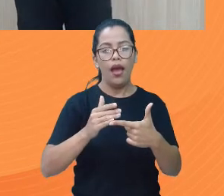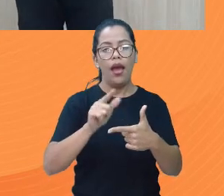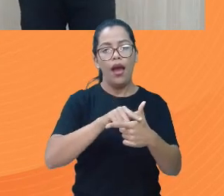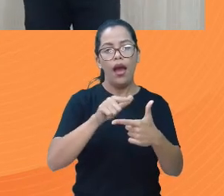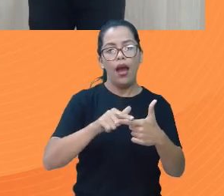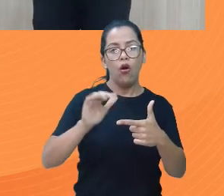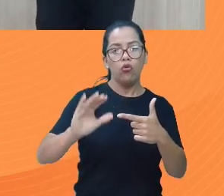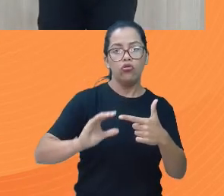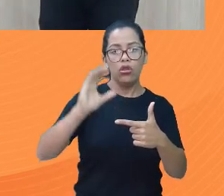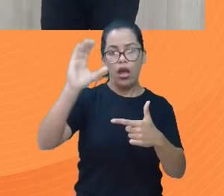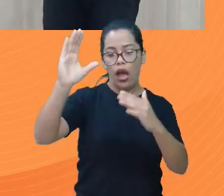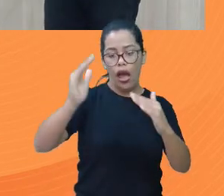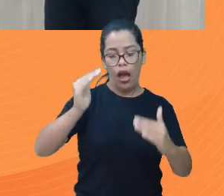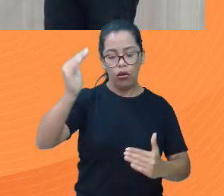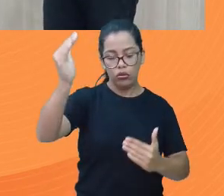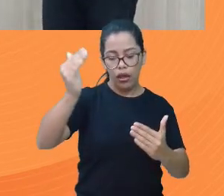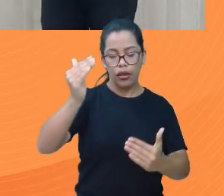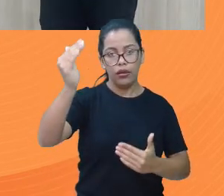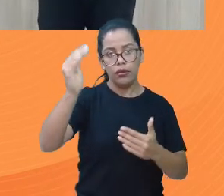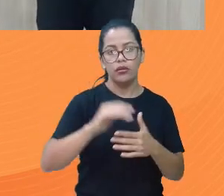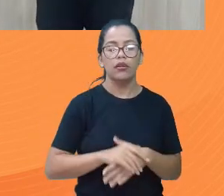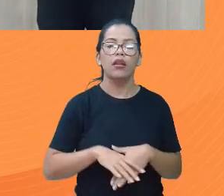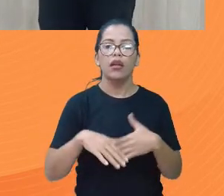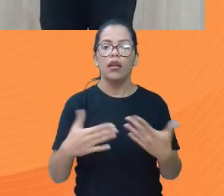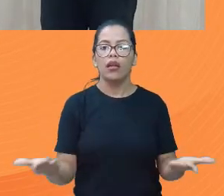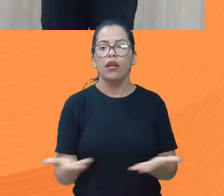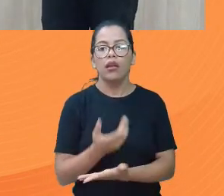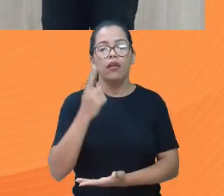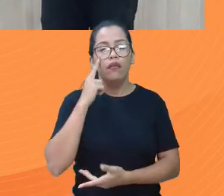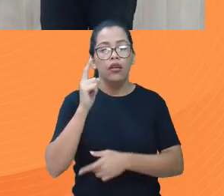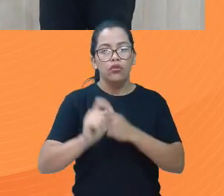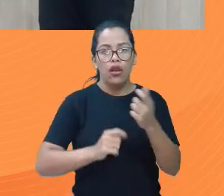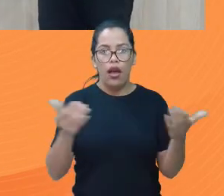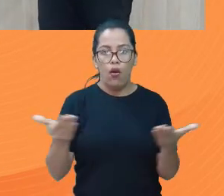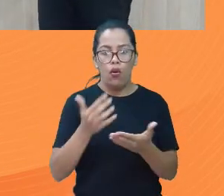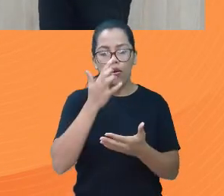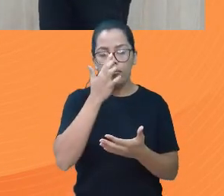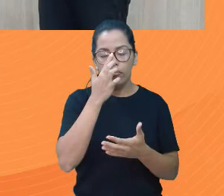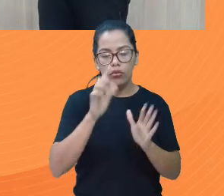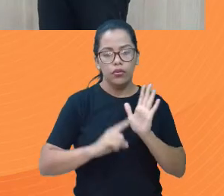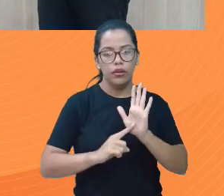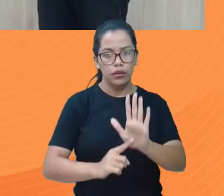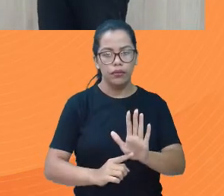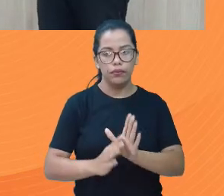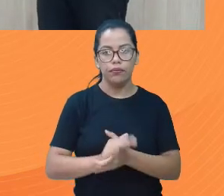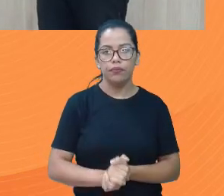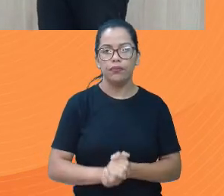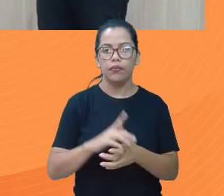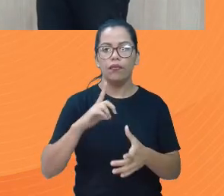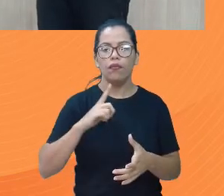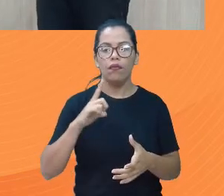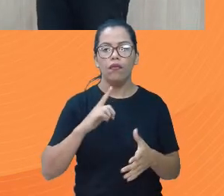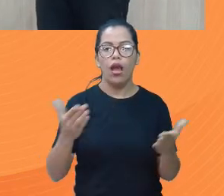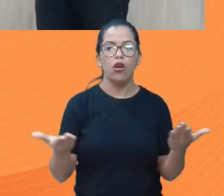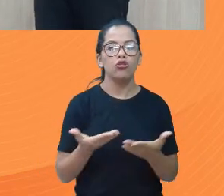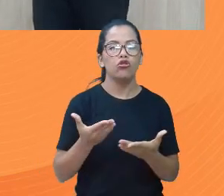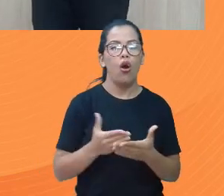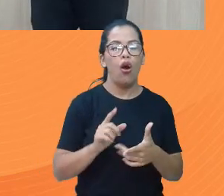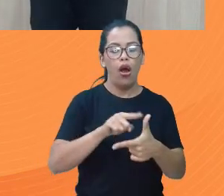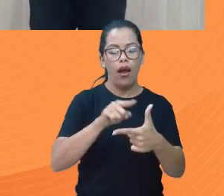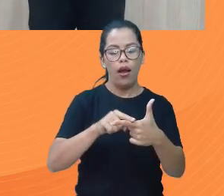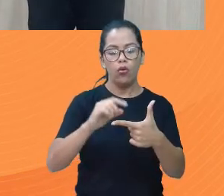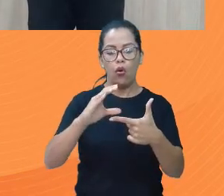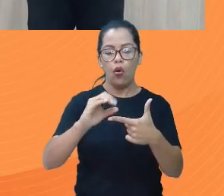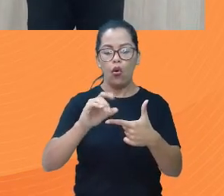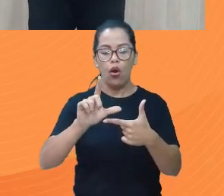na aula passada que os ângulos colaterais, eu peguei aqui somente como exemplo os ângulos colaterais internos, tá bom? Então, quando a